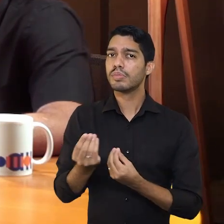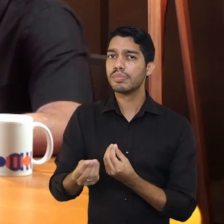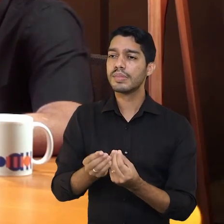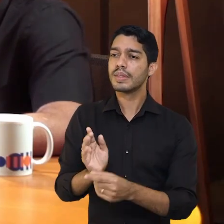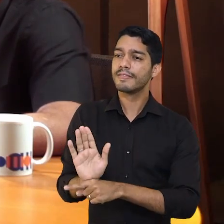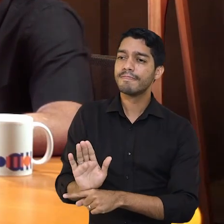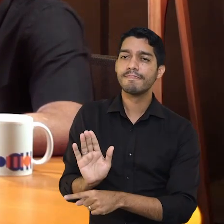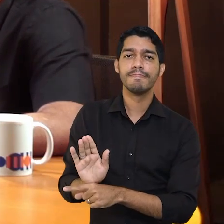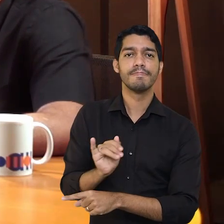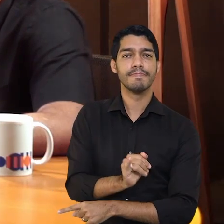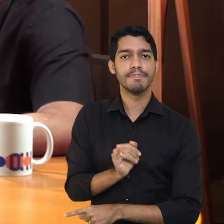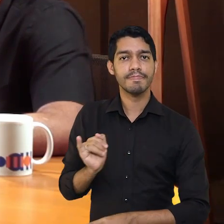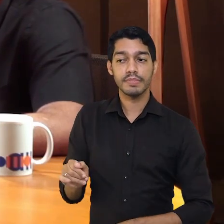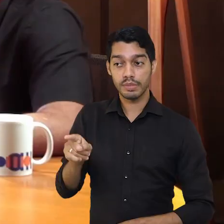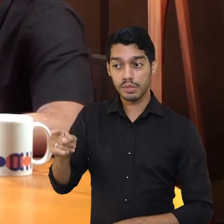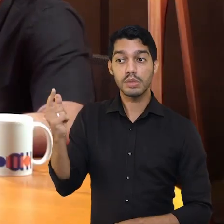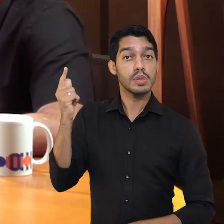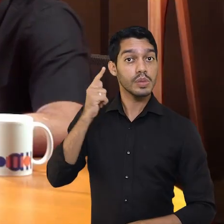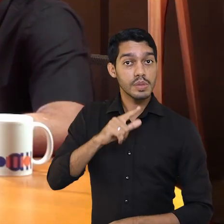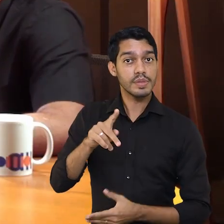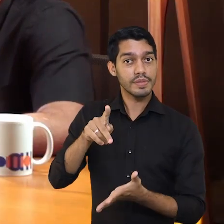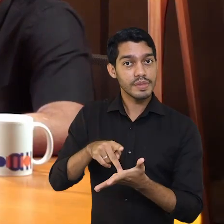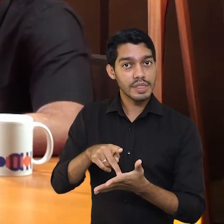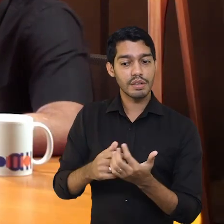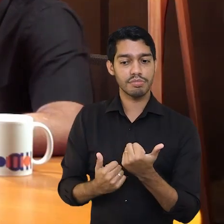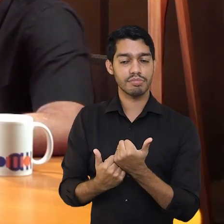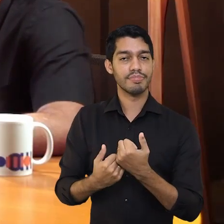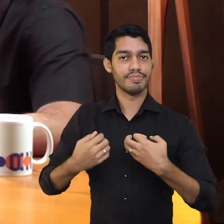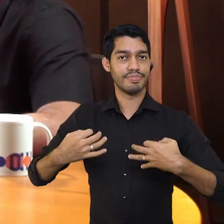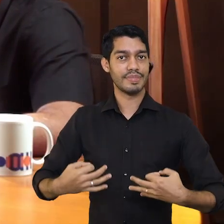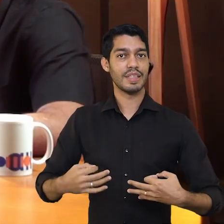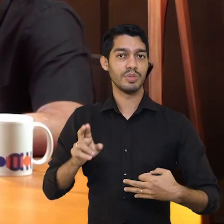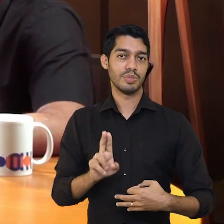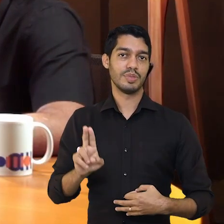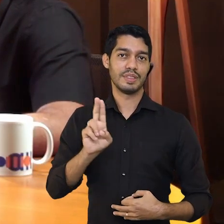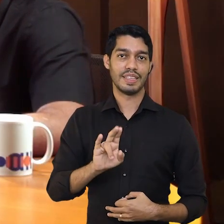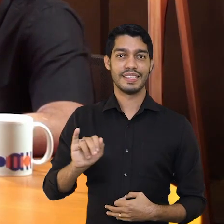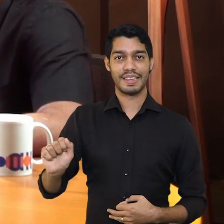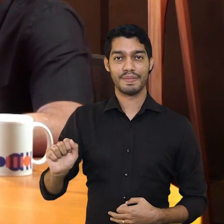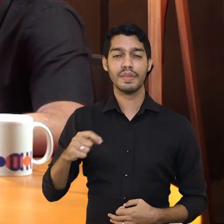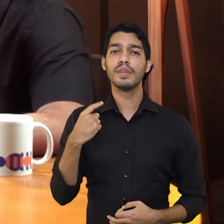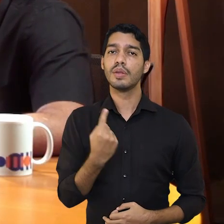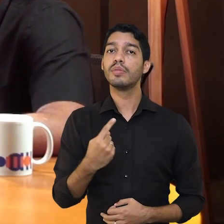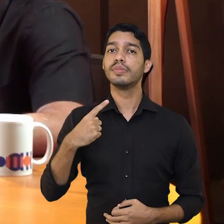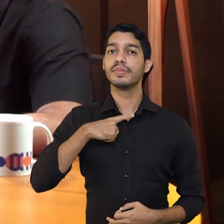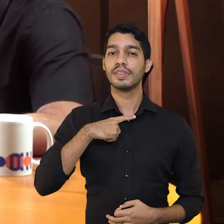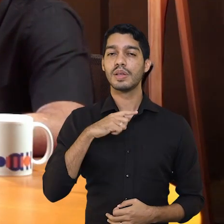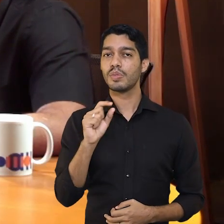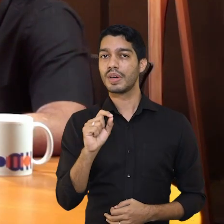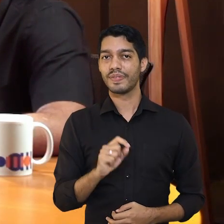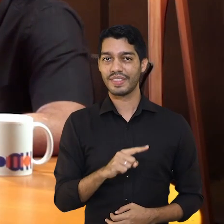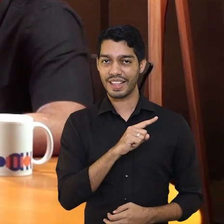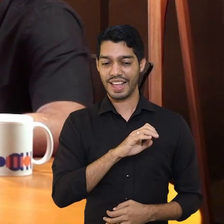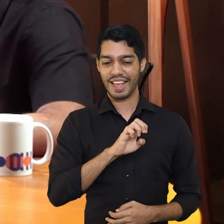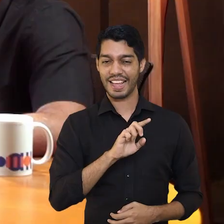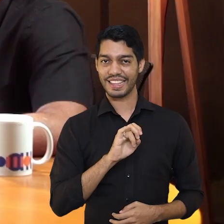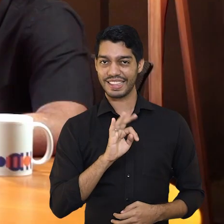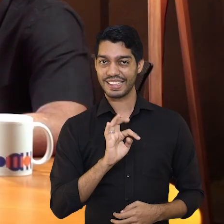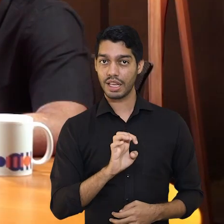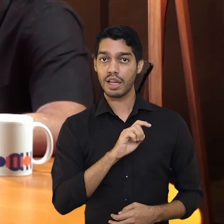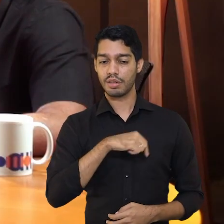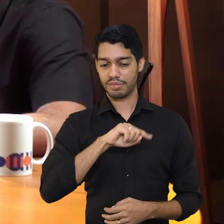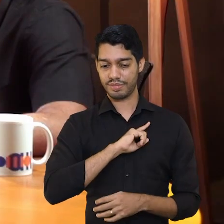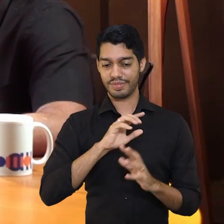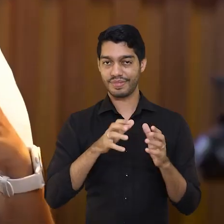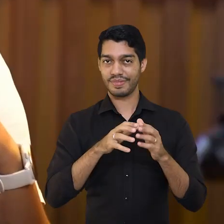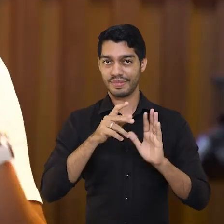esse aluno para que ele tenha a ferramenta correta para lidar com a IA. Então, uma coisa que a gente tem se debruçado muito aqui enquanto Elite é pensar em como que